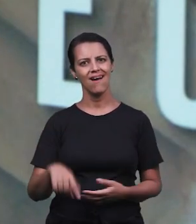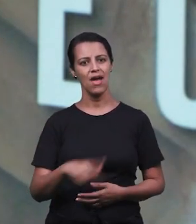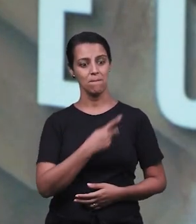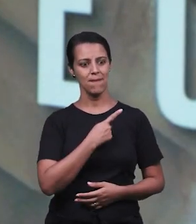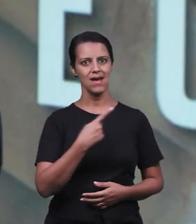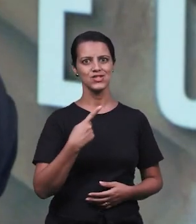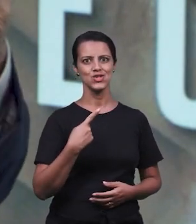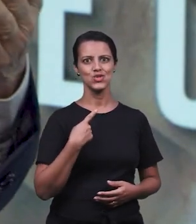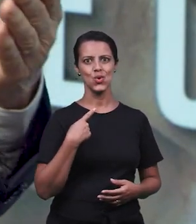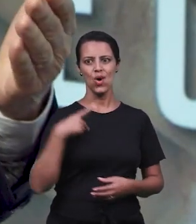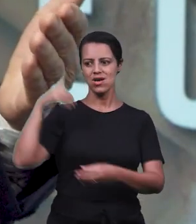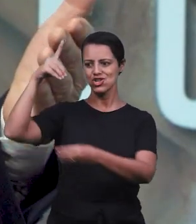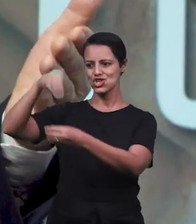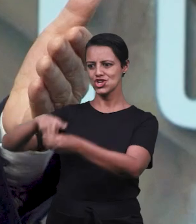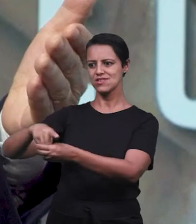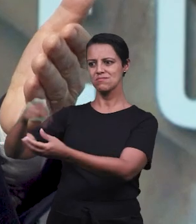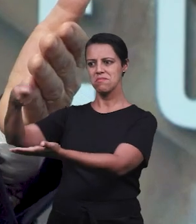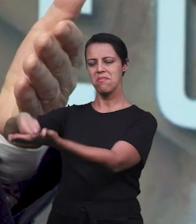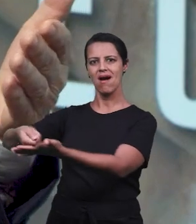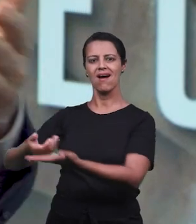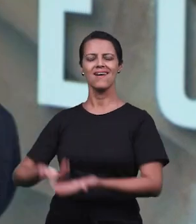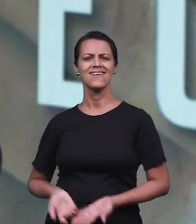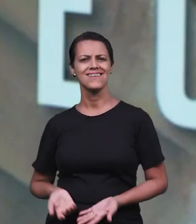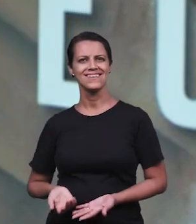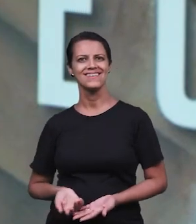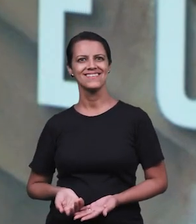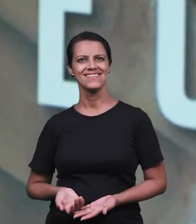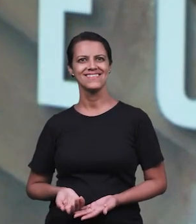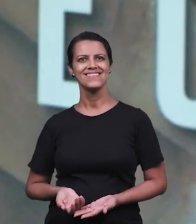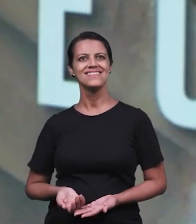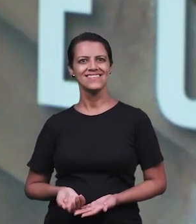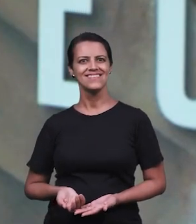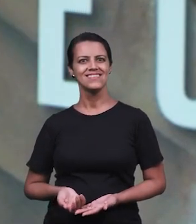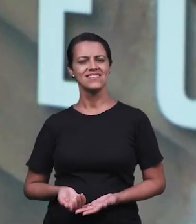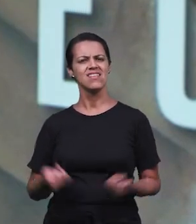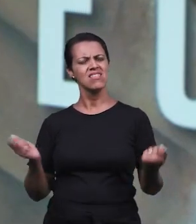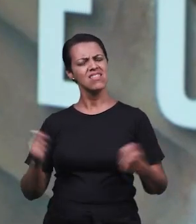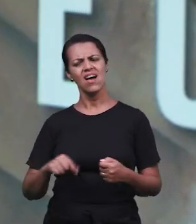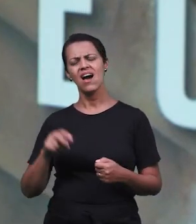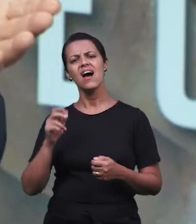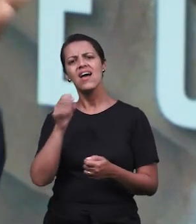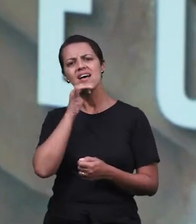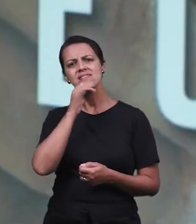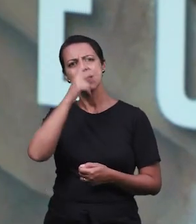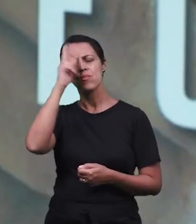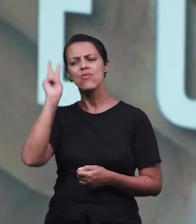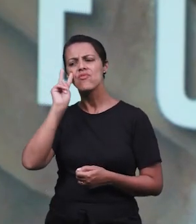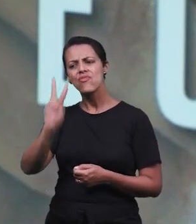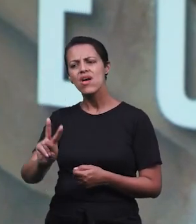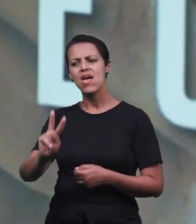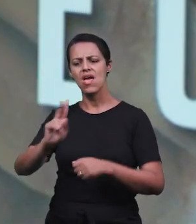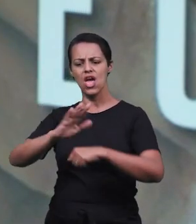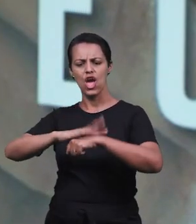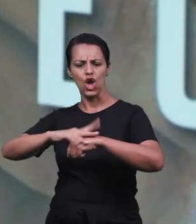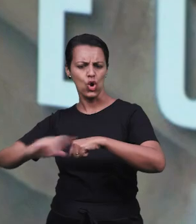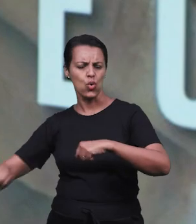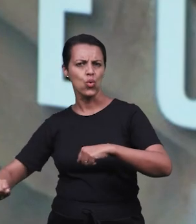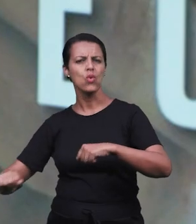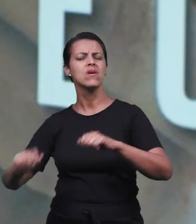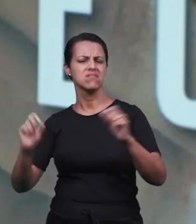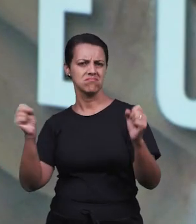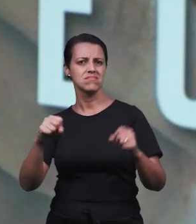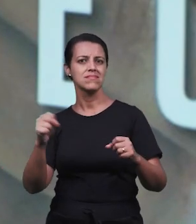Você pode ver aqui um enfermo ser curado e outras operações que realmente existem na obra de Deus. Mas o